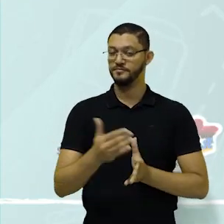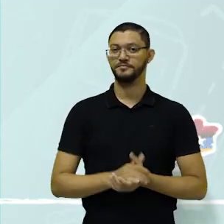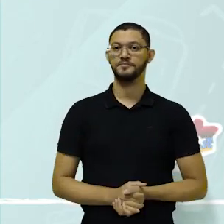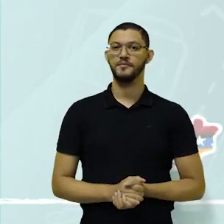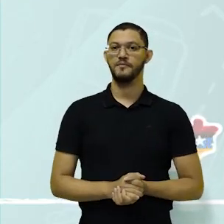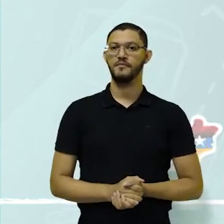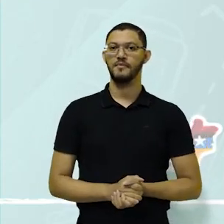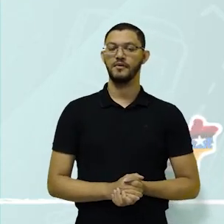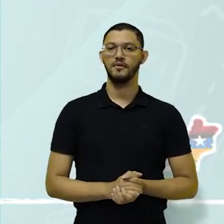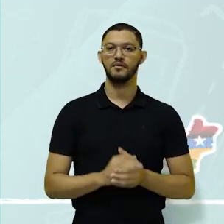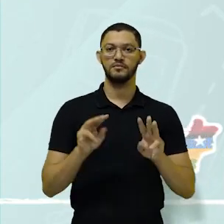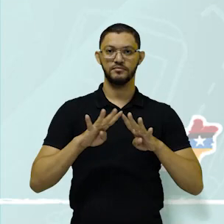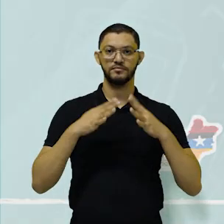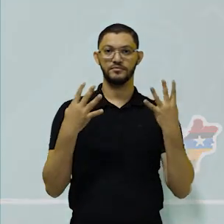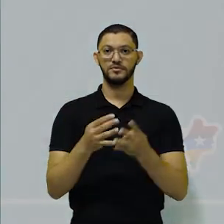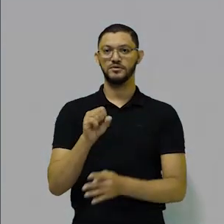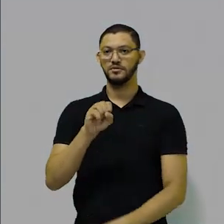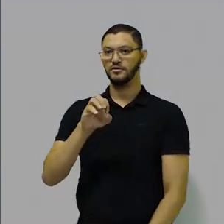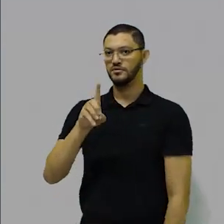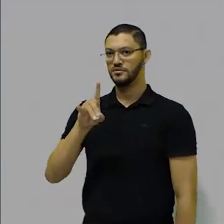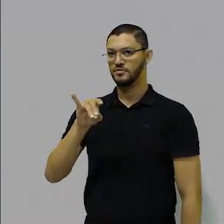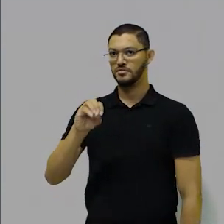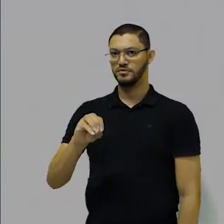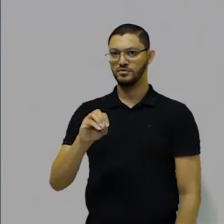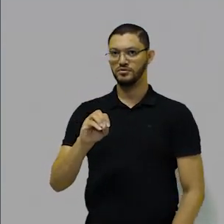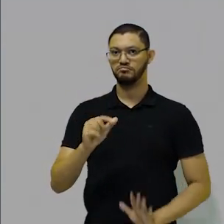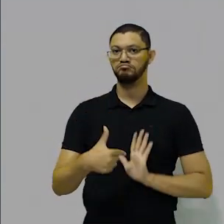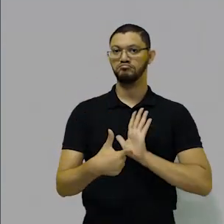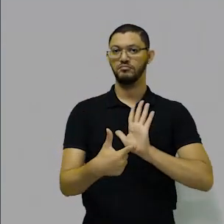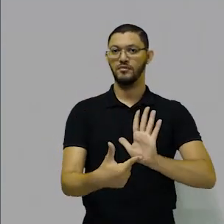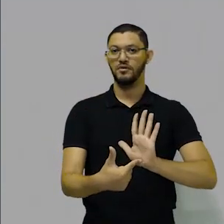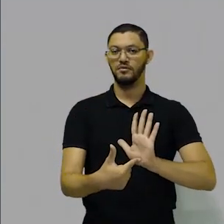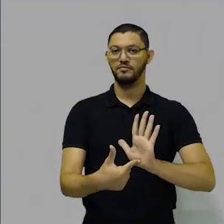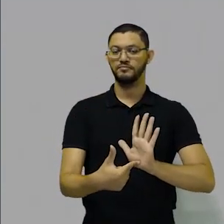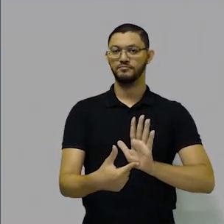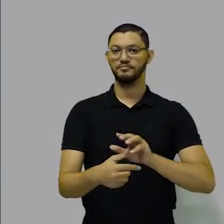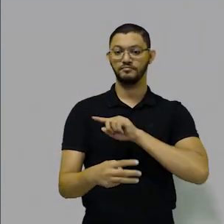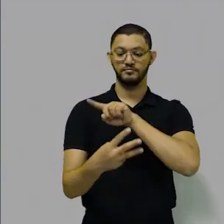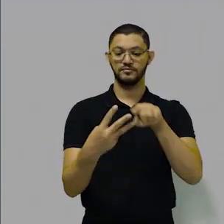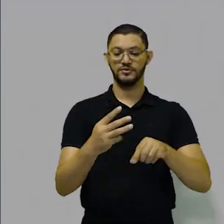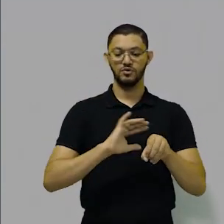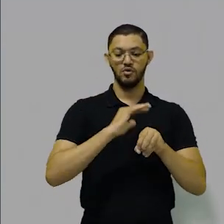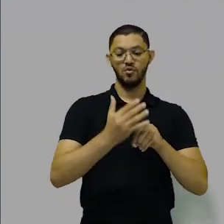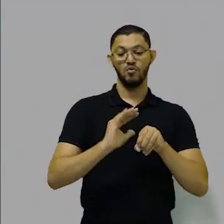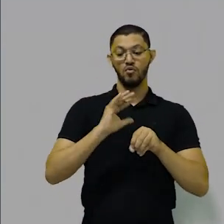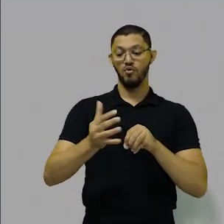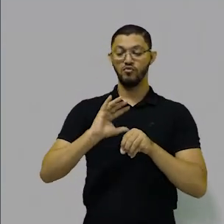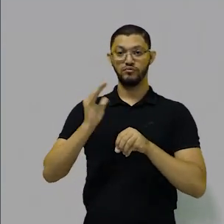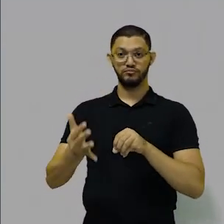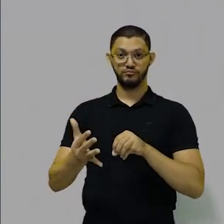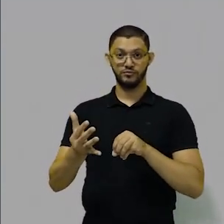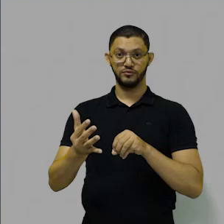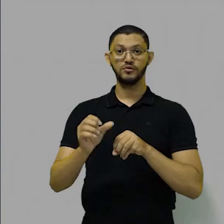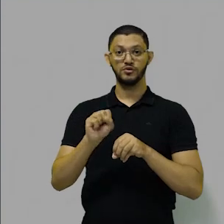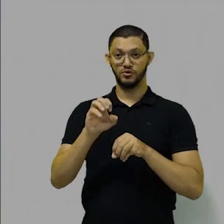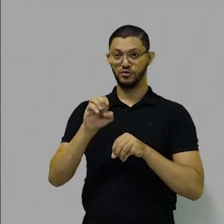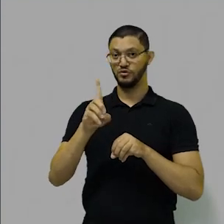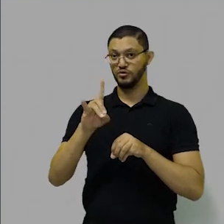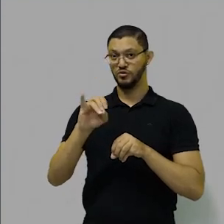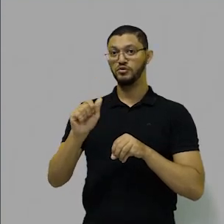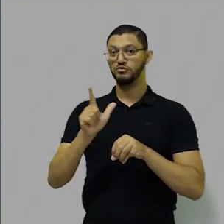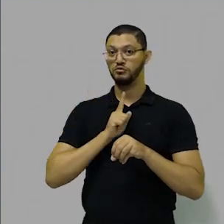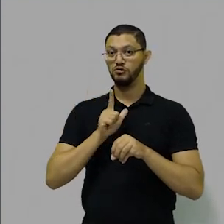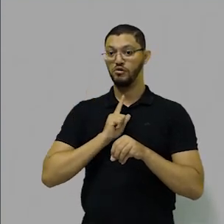Então, eu estou com o elemento sódio, certo? Aí eu estou demonstrando as 3 camadas que o sódio possui